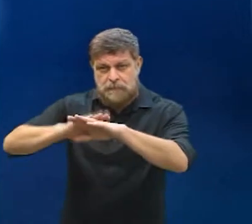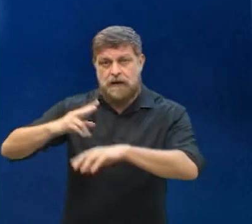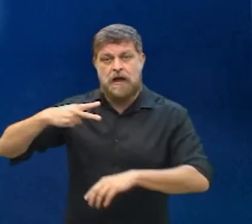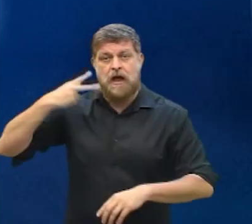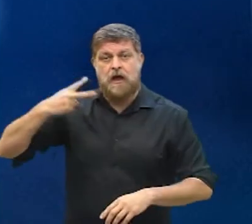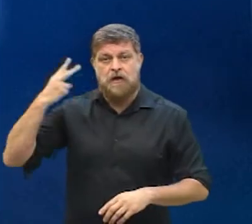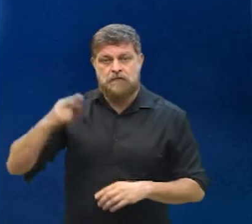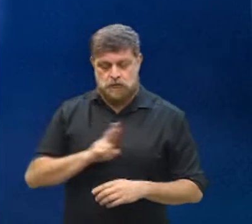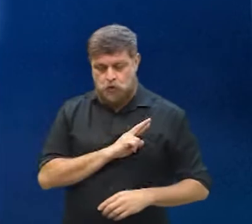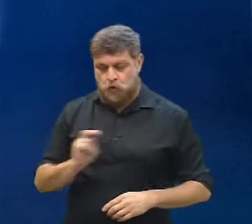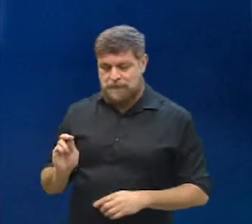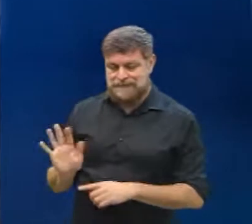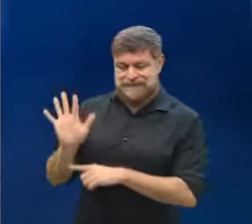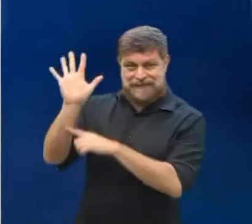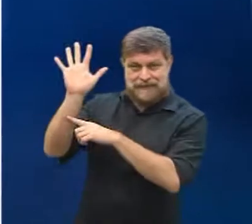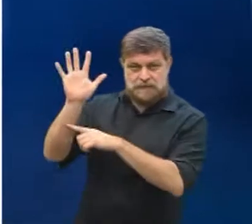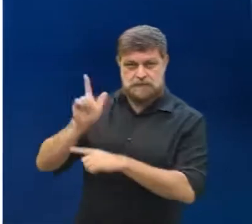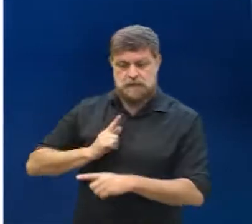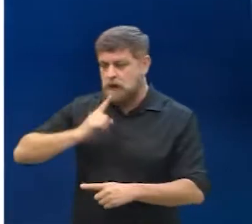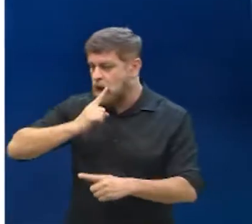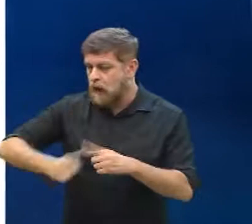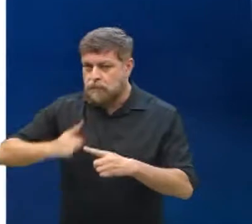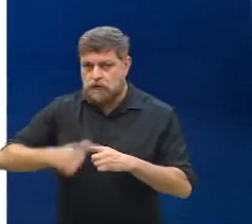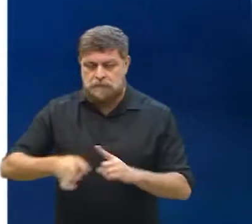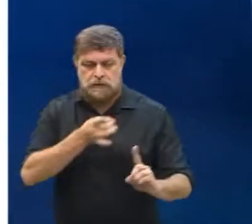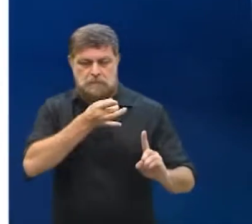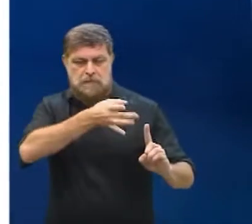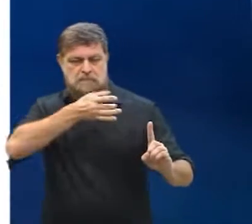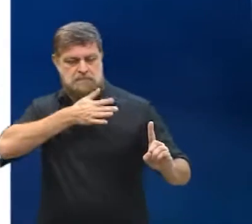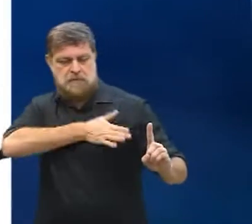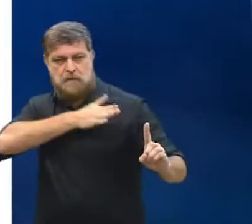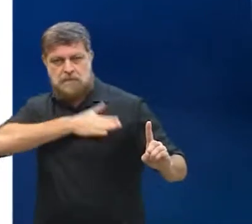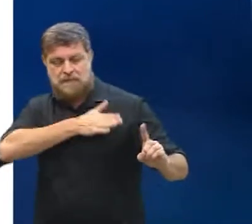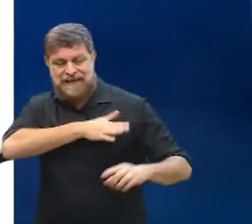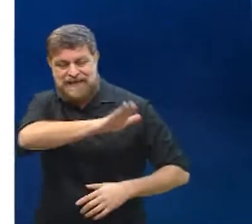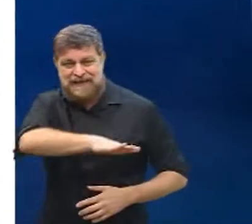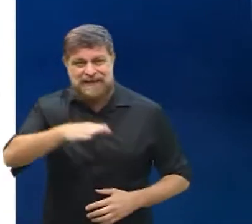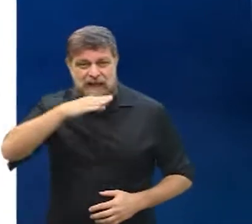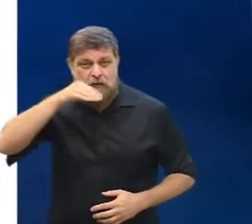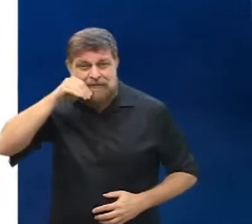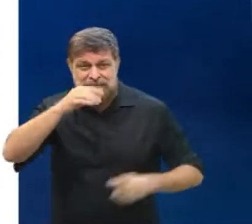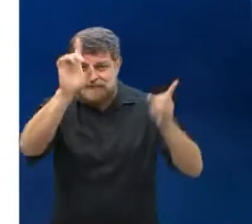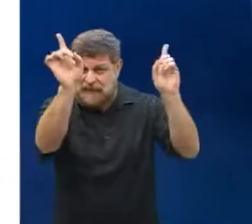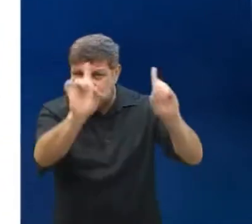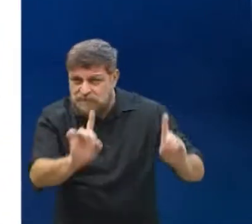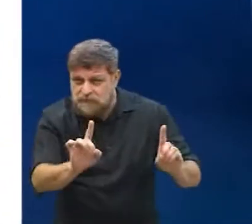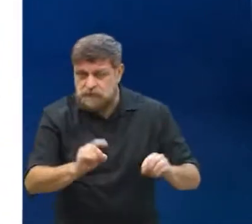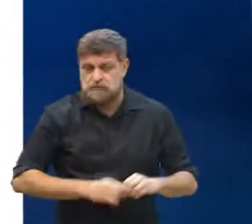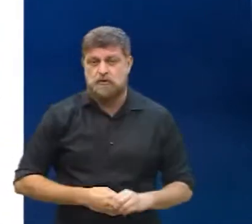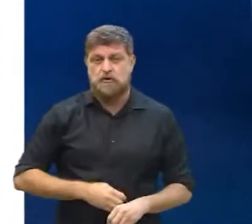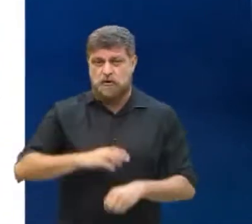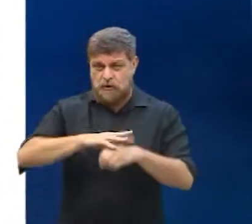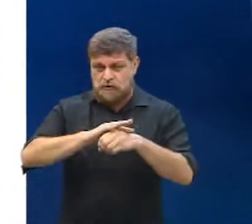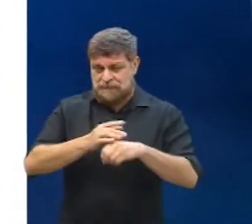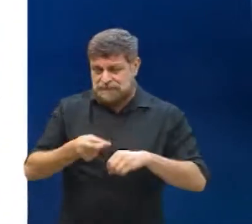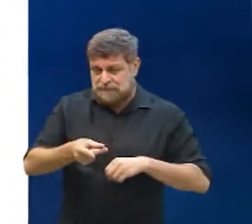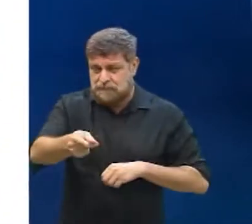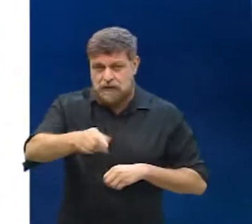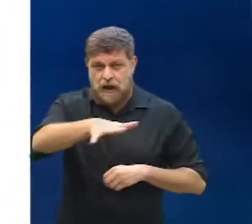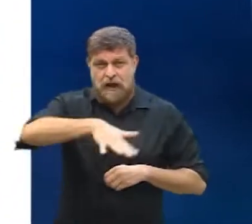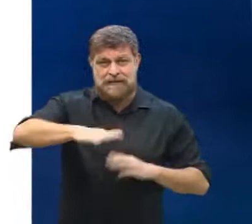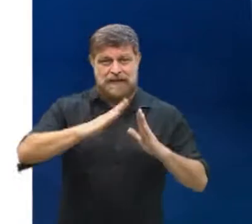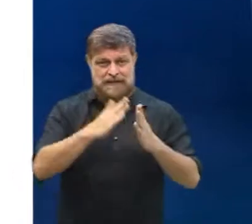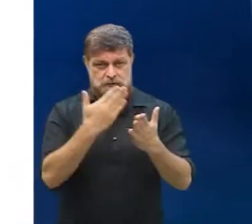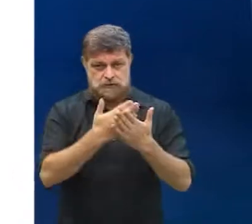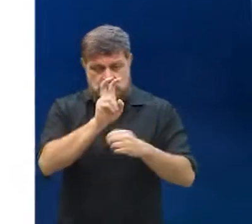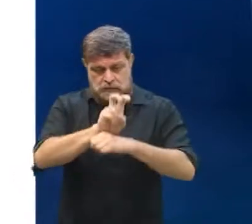vereador Rubens Gás, proíbe qualquer discriminação à criança e ao adolescente com deficiência ou doença crônica na rede de